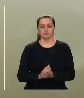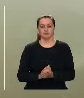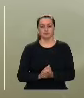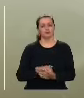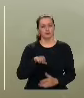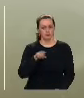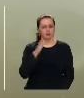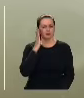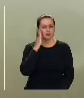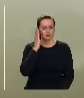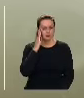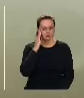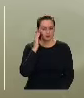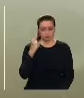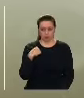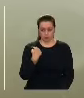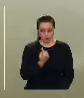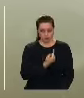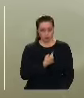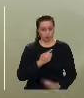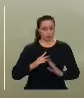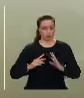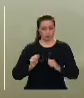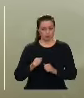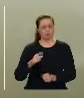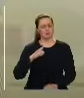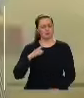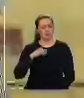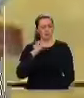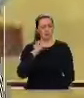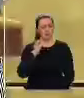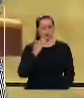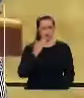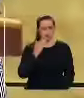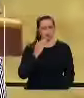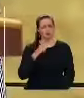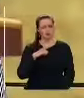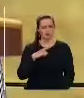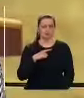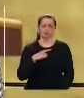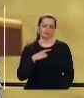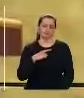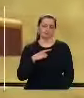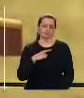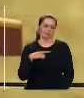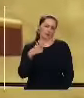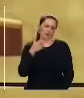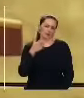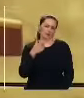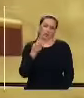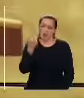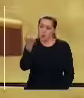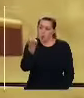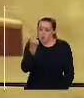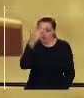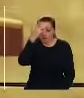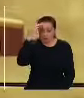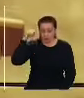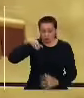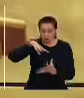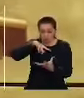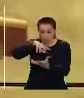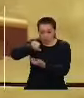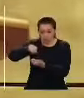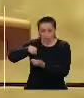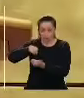todos nós temos defeitos. Não há nenhum ser humano na face da terra